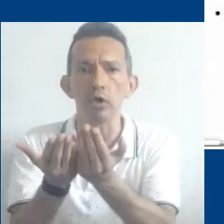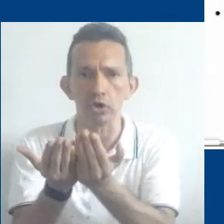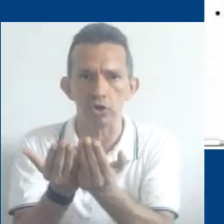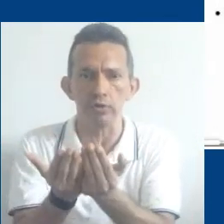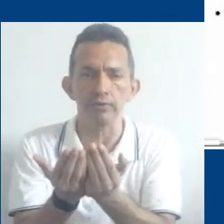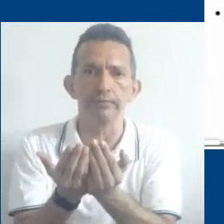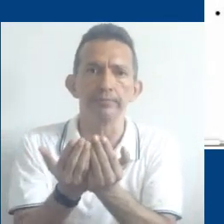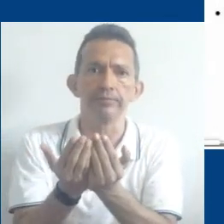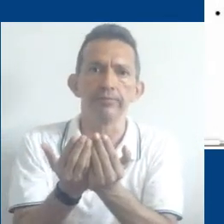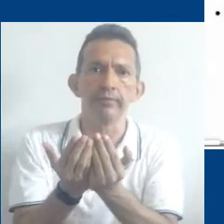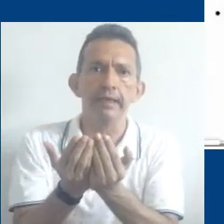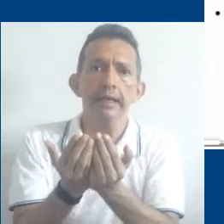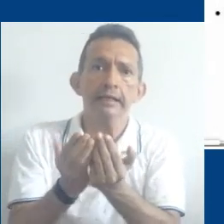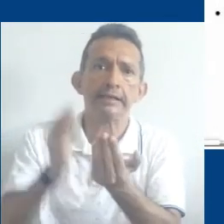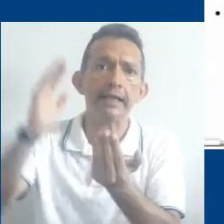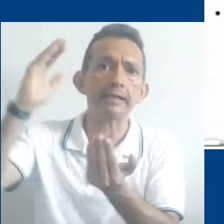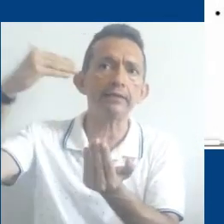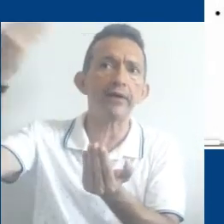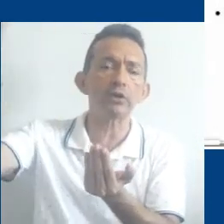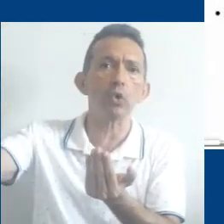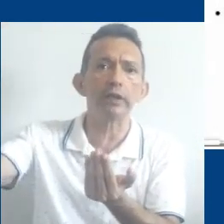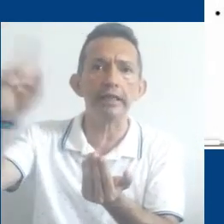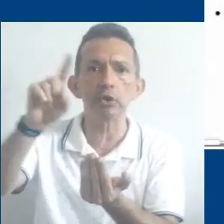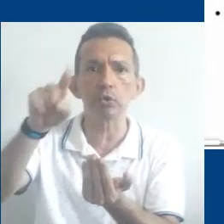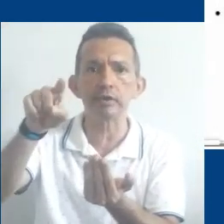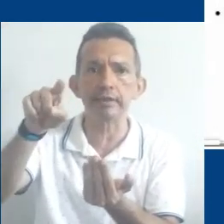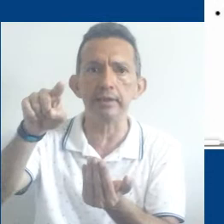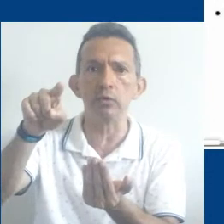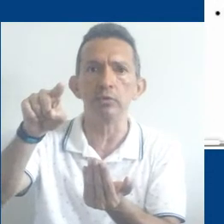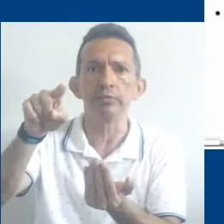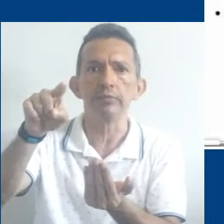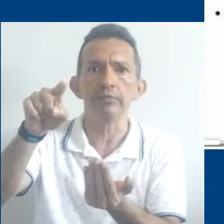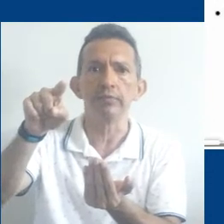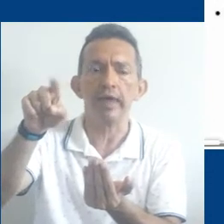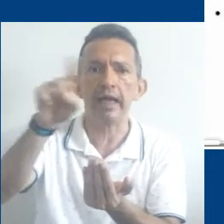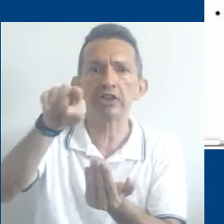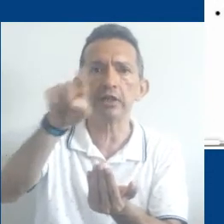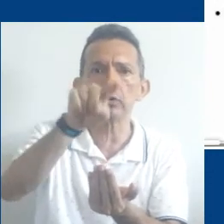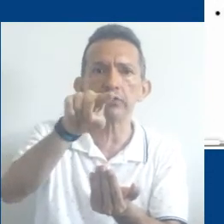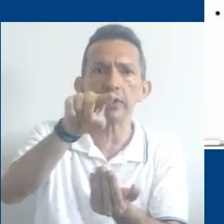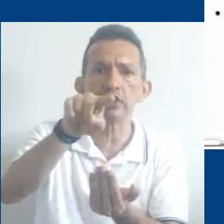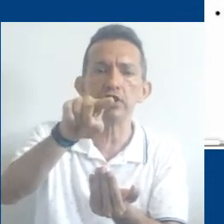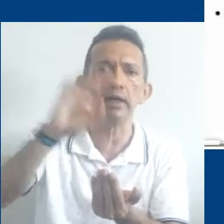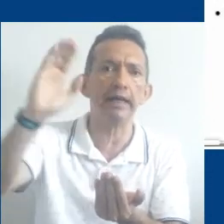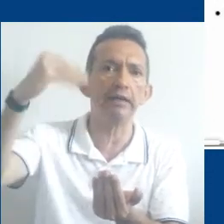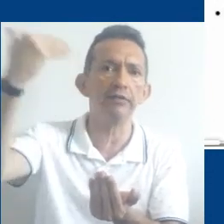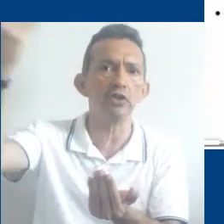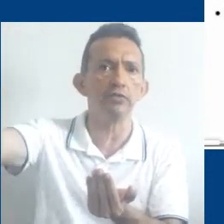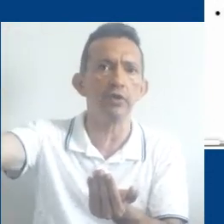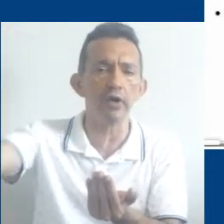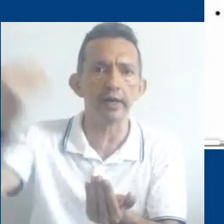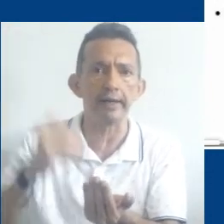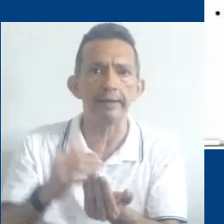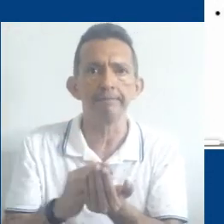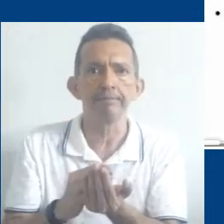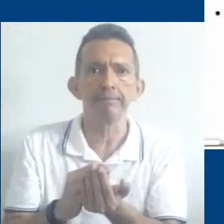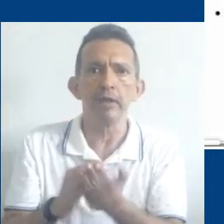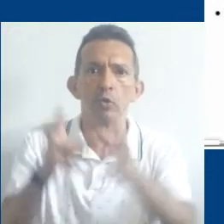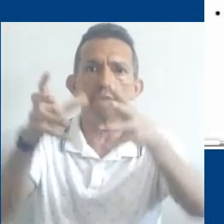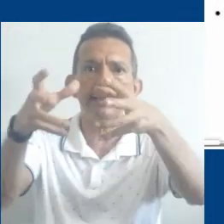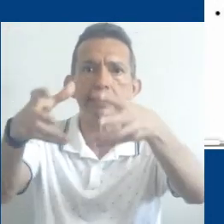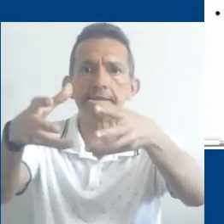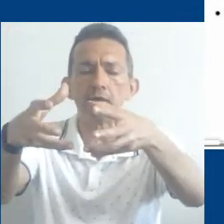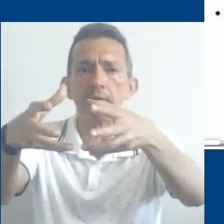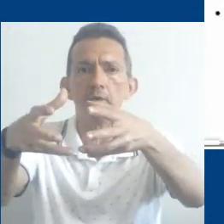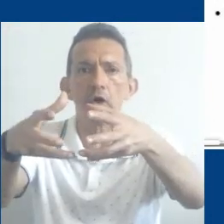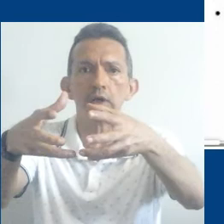célula à morte. Se esse fator que induziu esta autofagia, ele vem de fora,